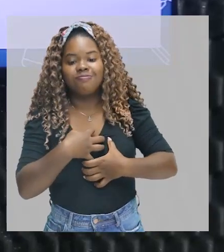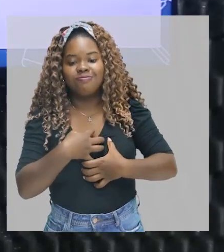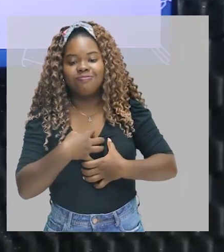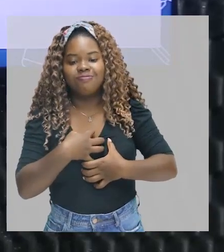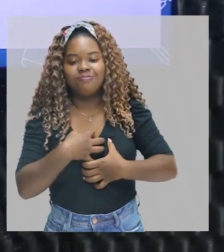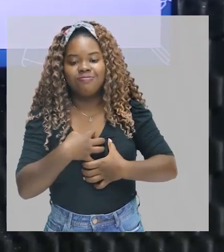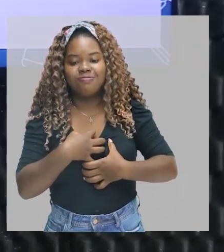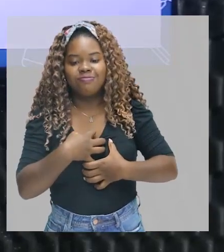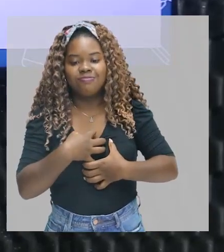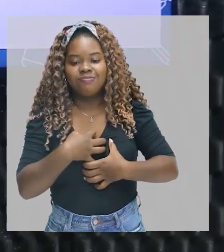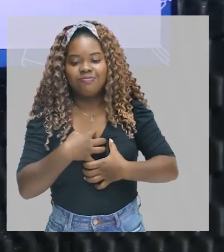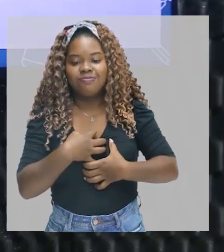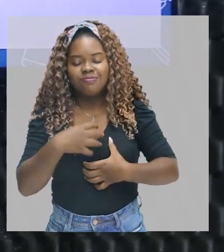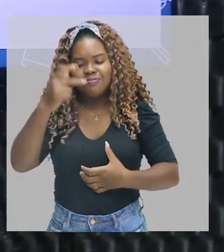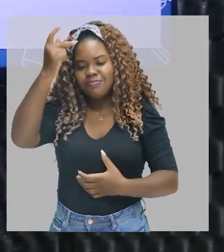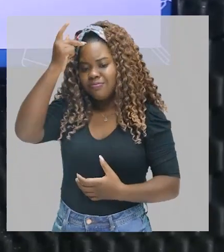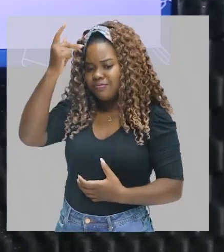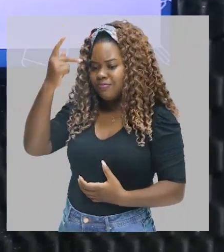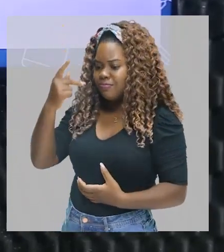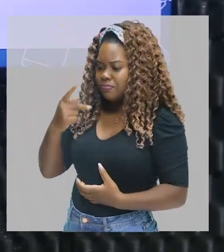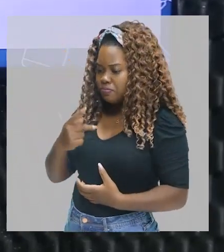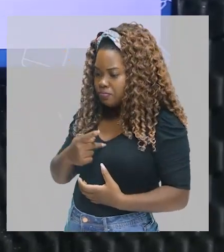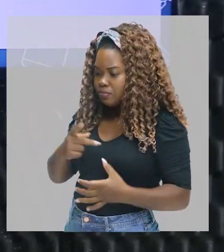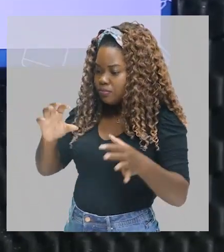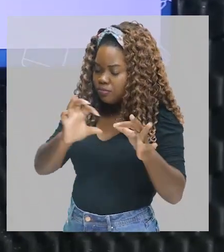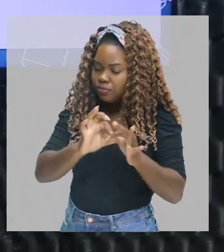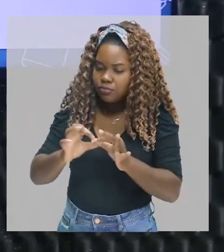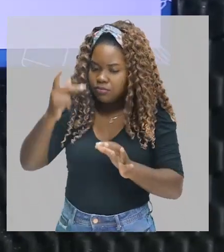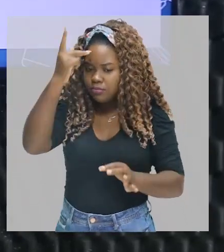eu. O ser humano sensível,